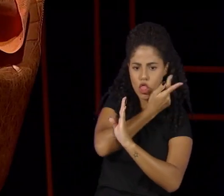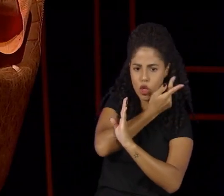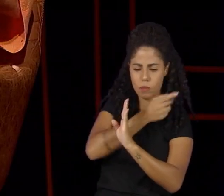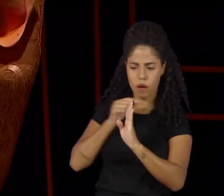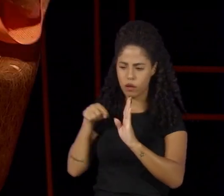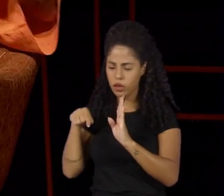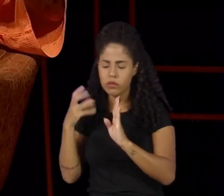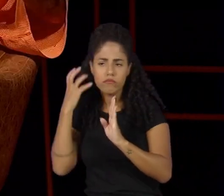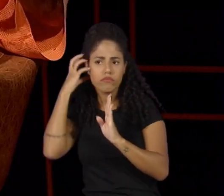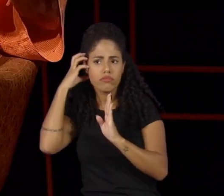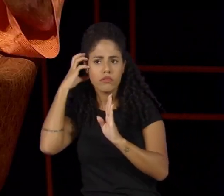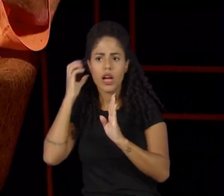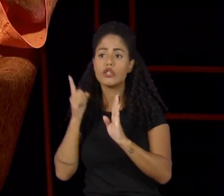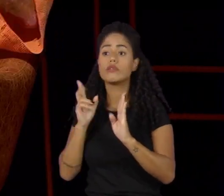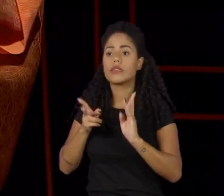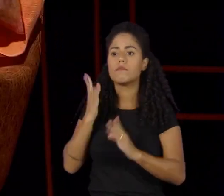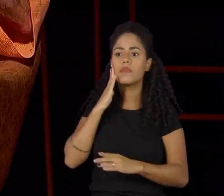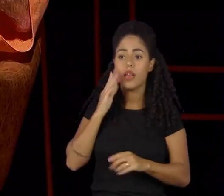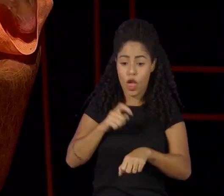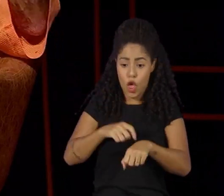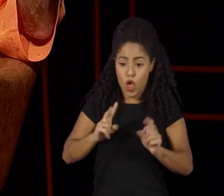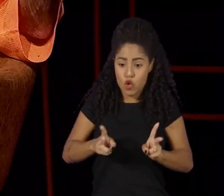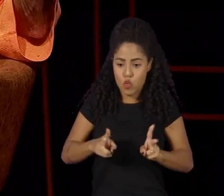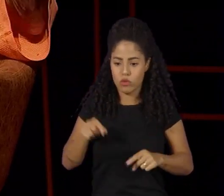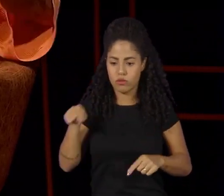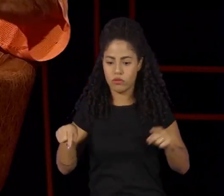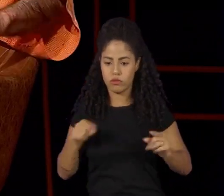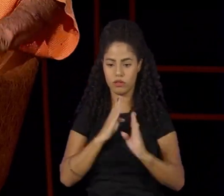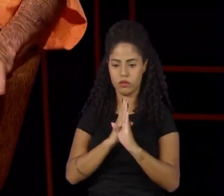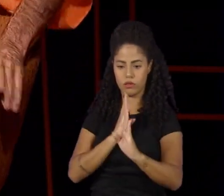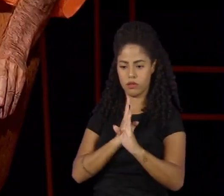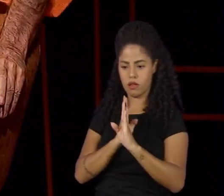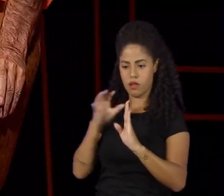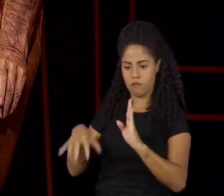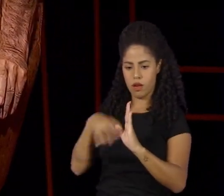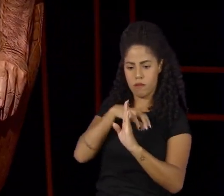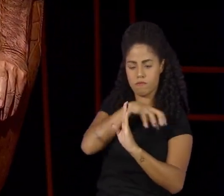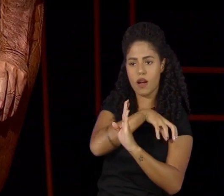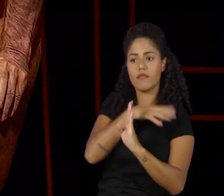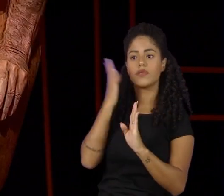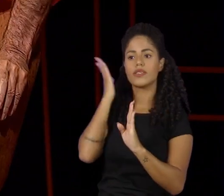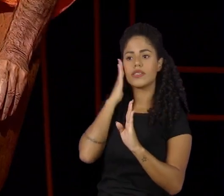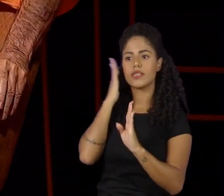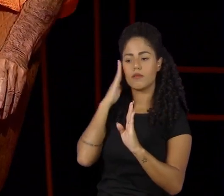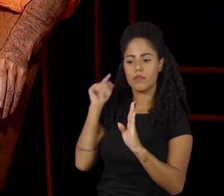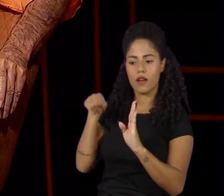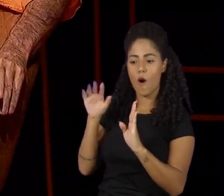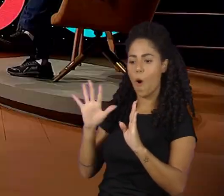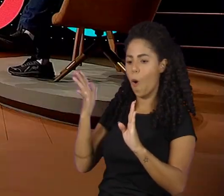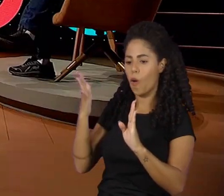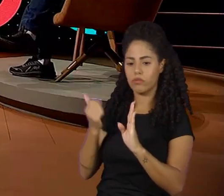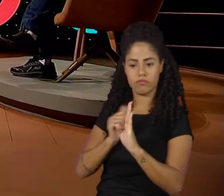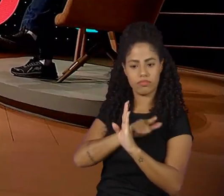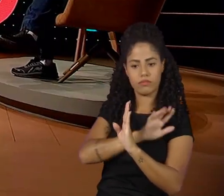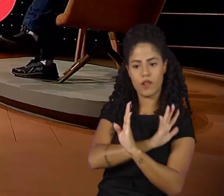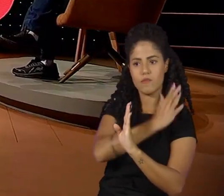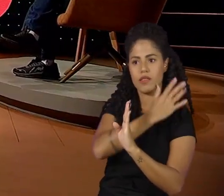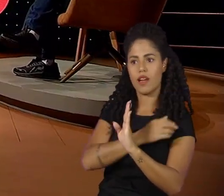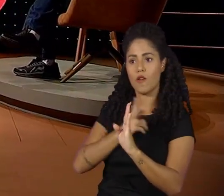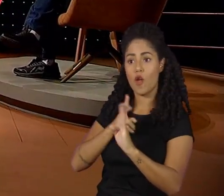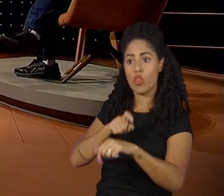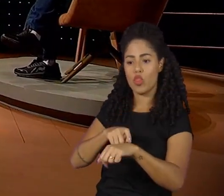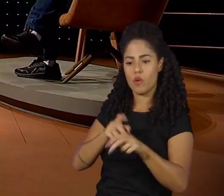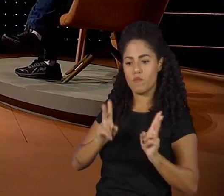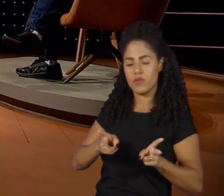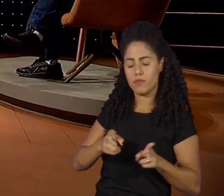peças acontecendo, todo mundo sabia. Então, quando vazava, evidentemente, você sabia que era o outro espetáculo, ficava curioso, voltava